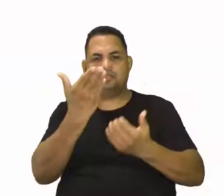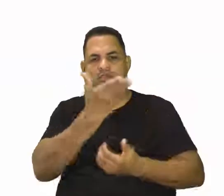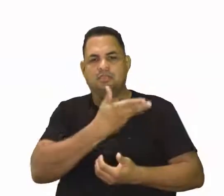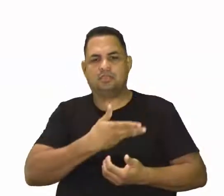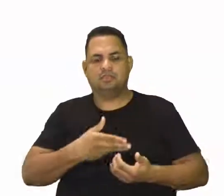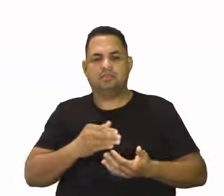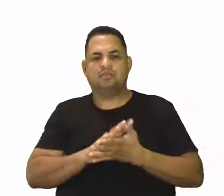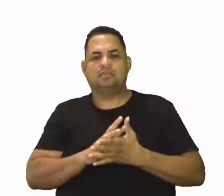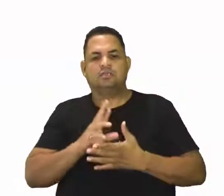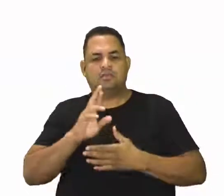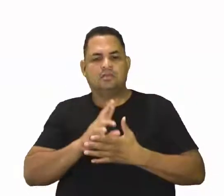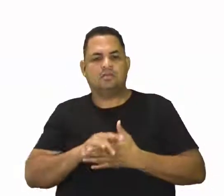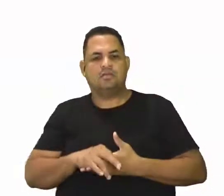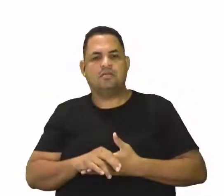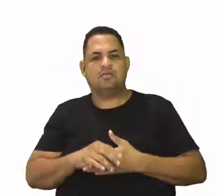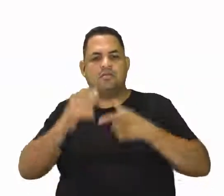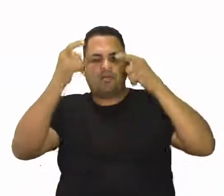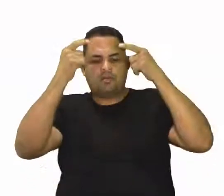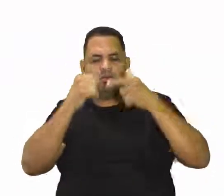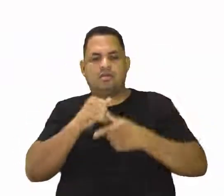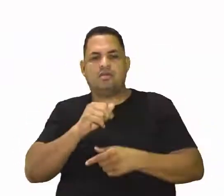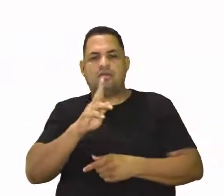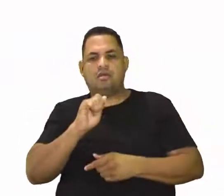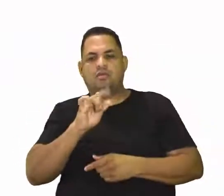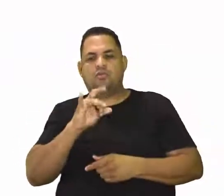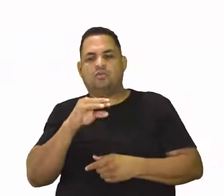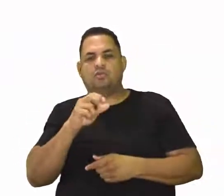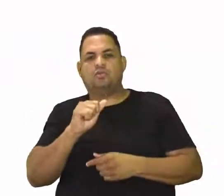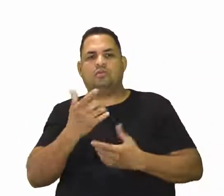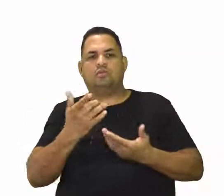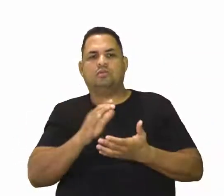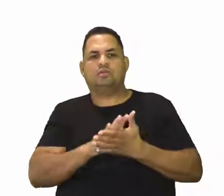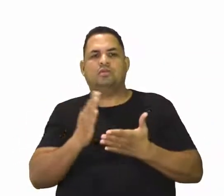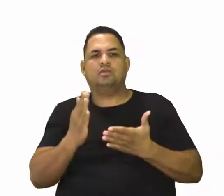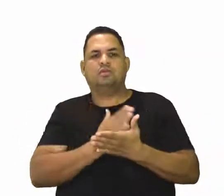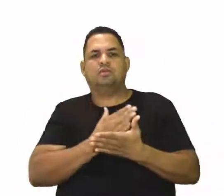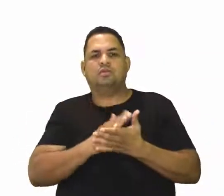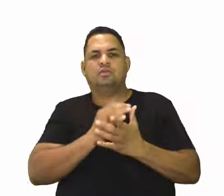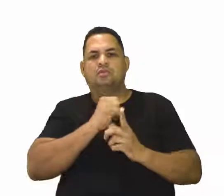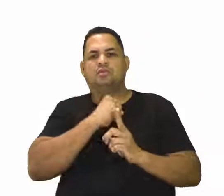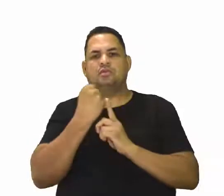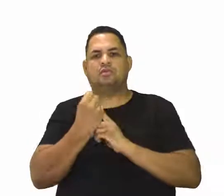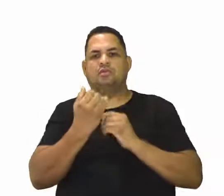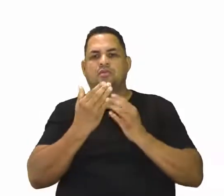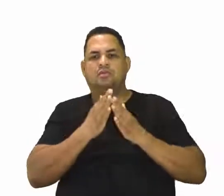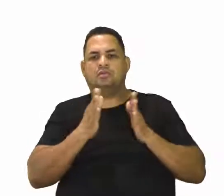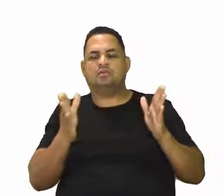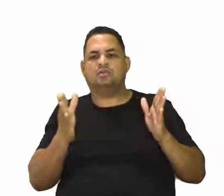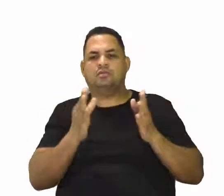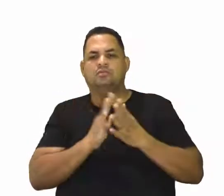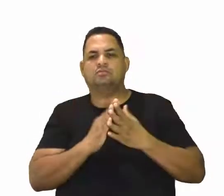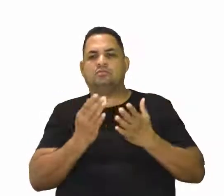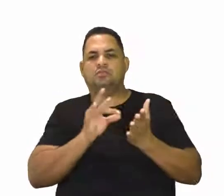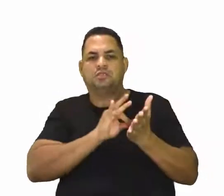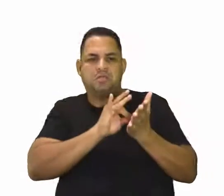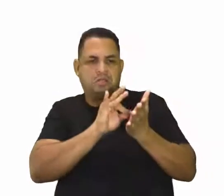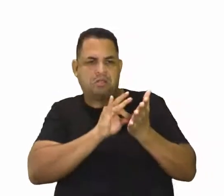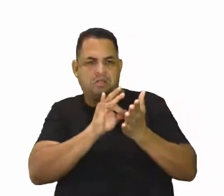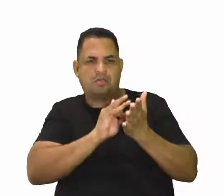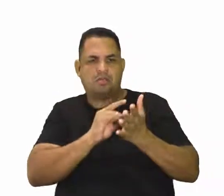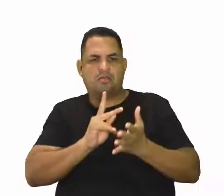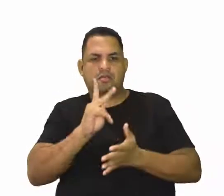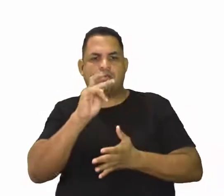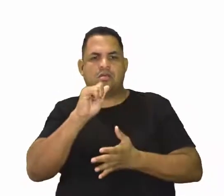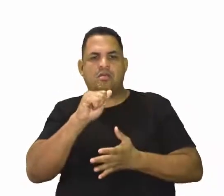arte de Rei Arthur a e esse é o livro a sociedade aberta e seus inimigos